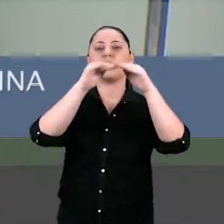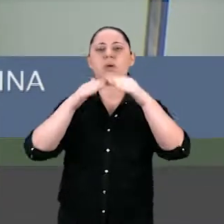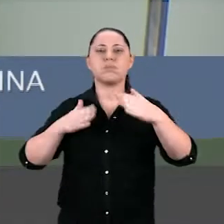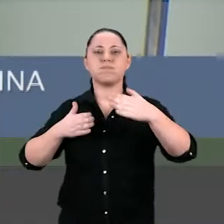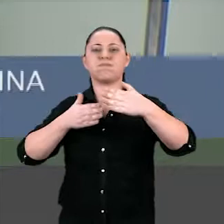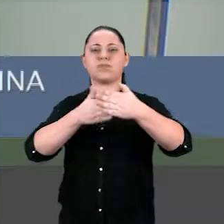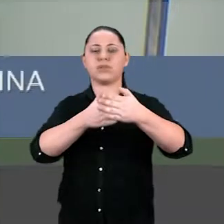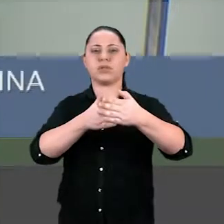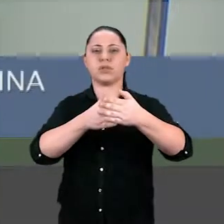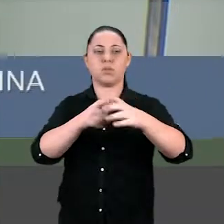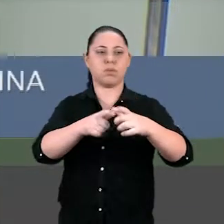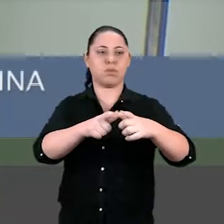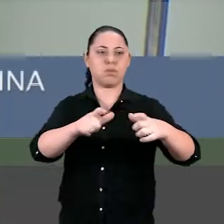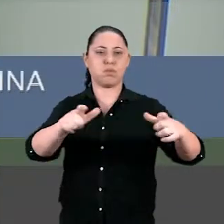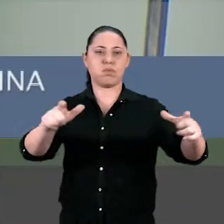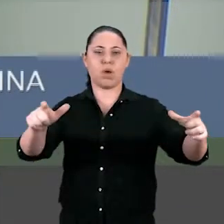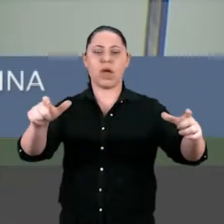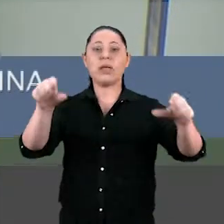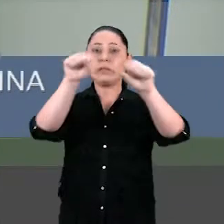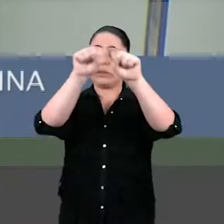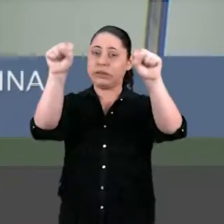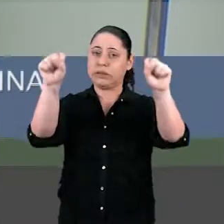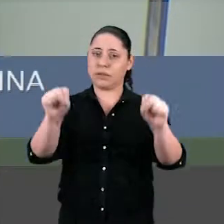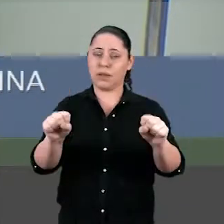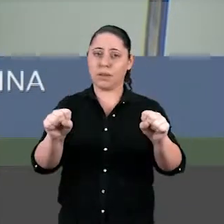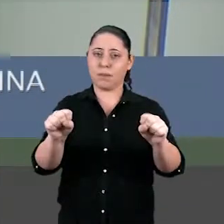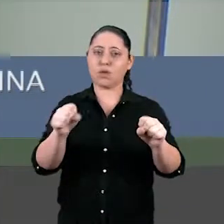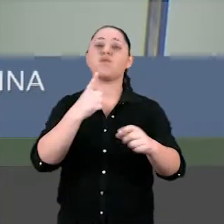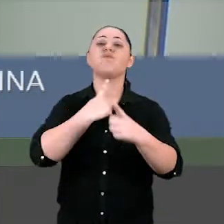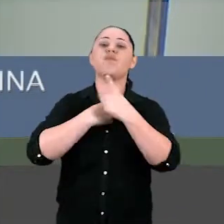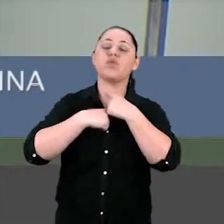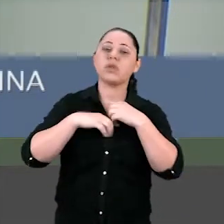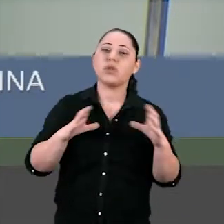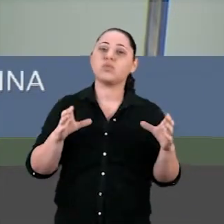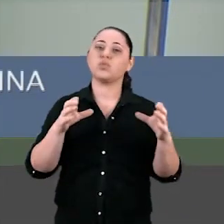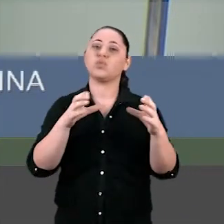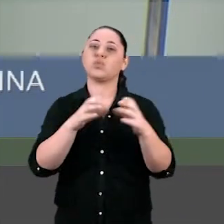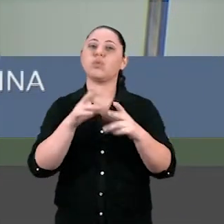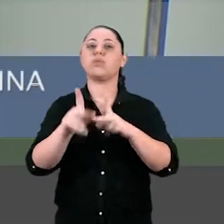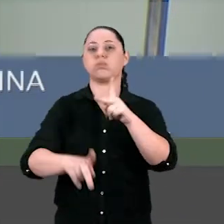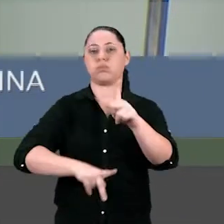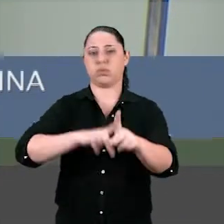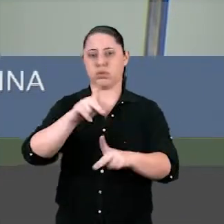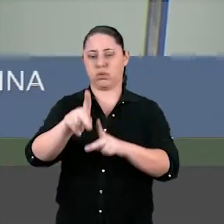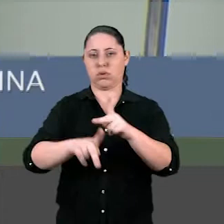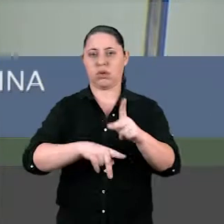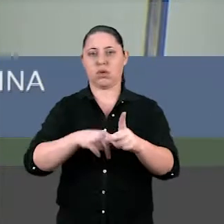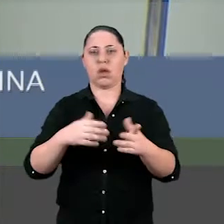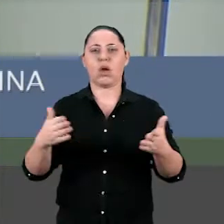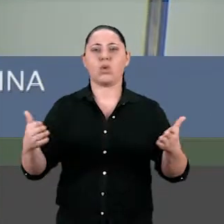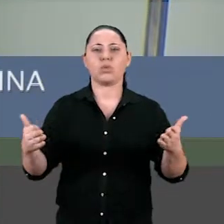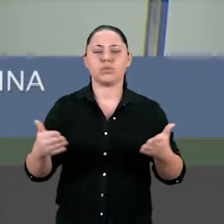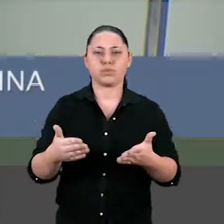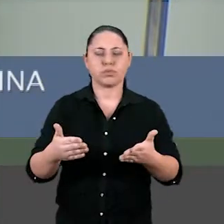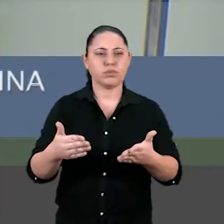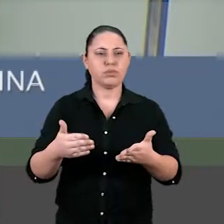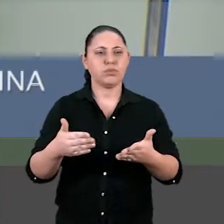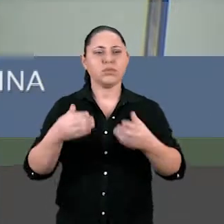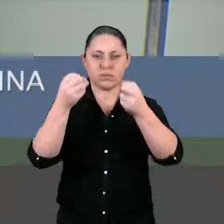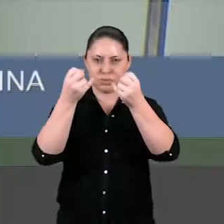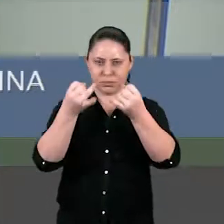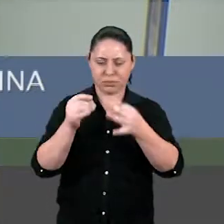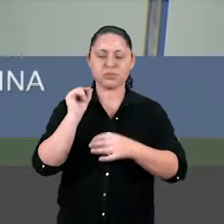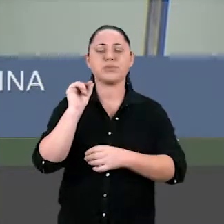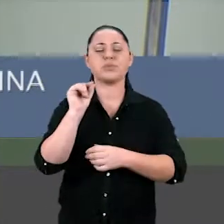da maioria e como sistematização da vontade coletiva. E aqui eu vou usar apenas uma ideia do professor Paco Balaguer para